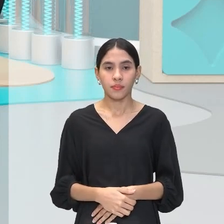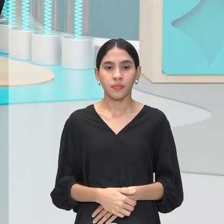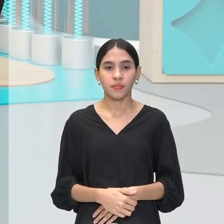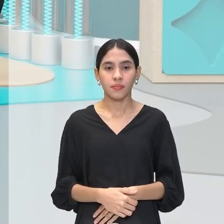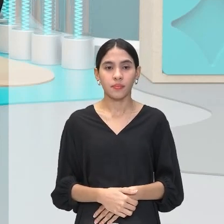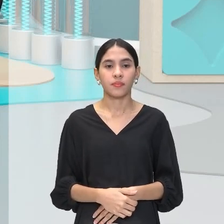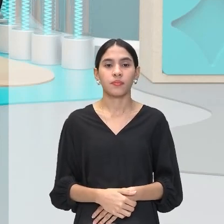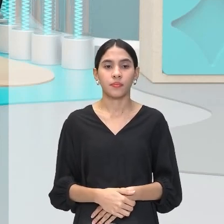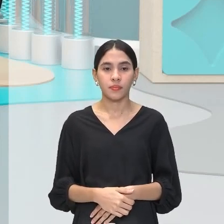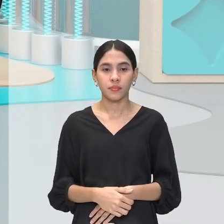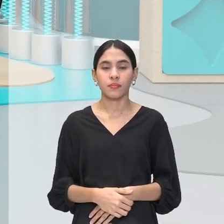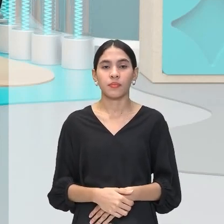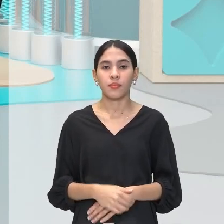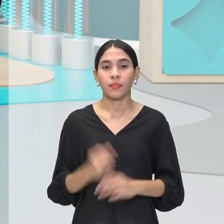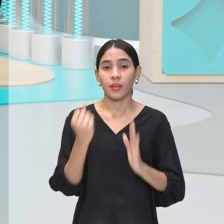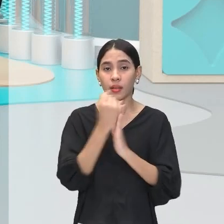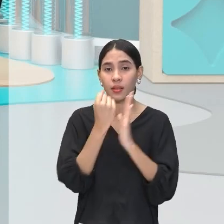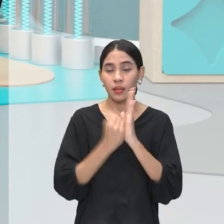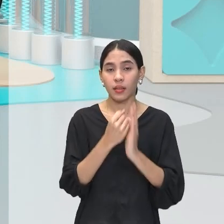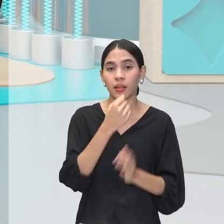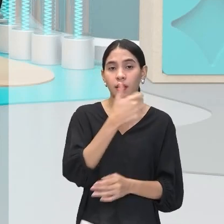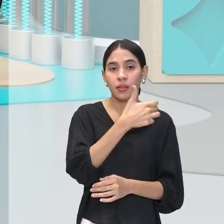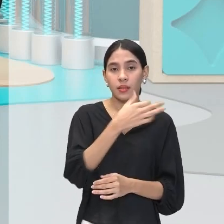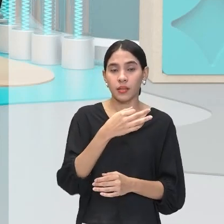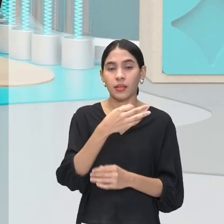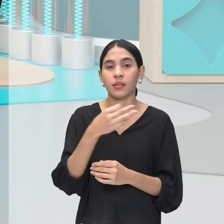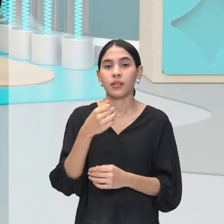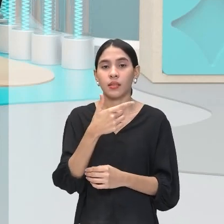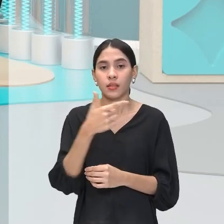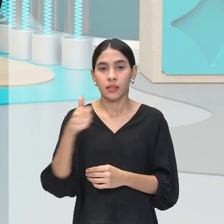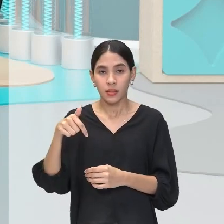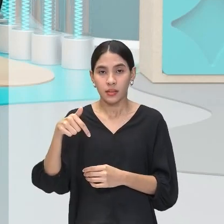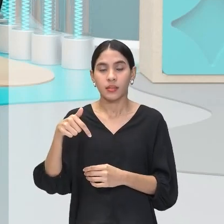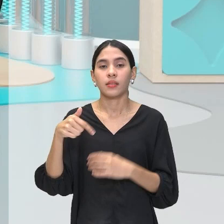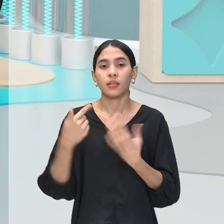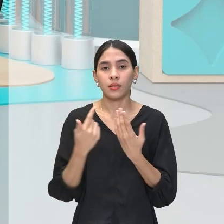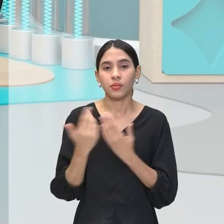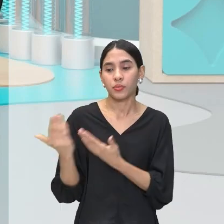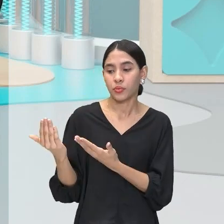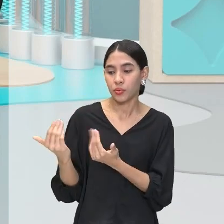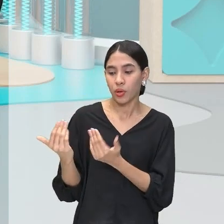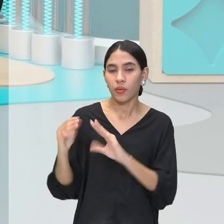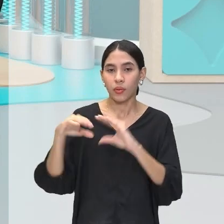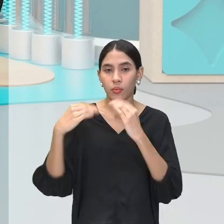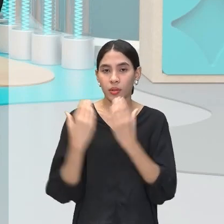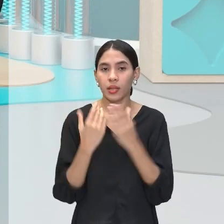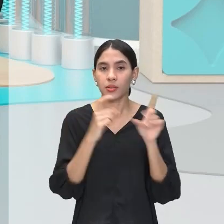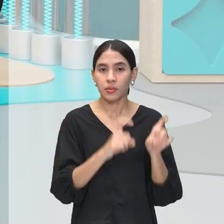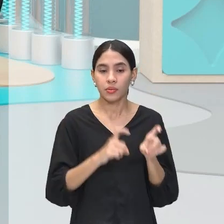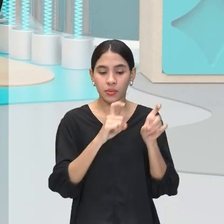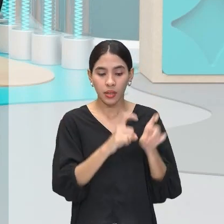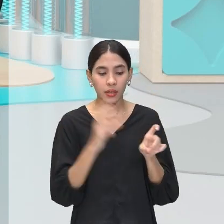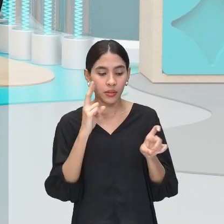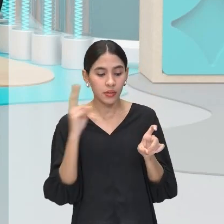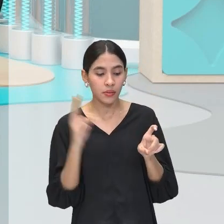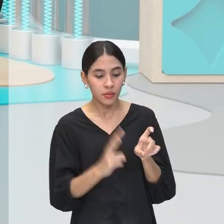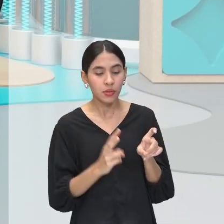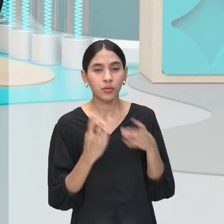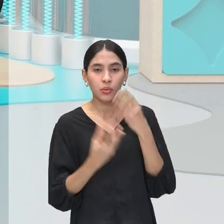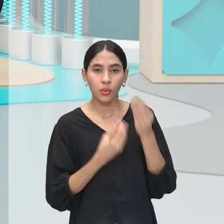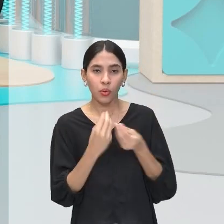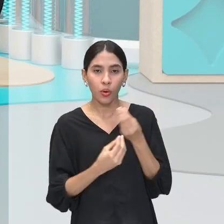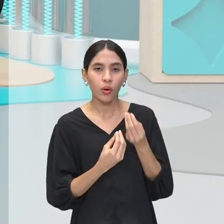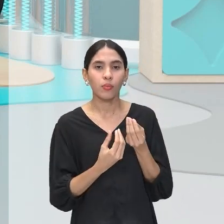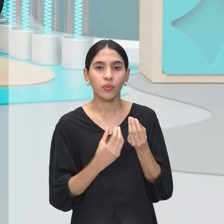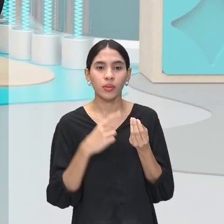adiante, nos séculos 16 e 17, os jovens das comunidades rurais eram vistos como tendo a